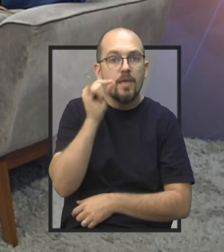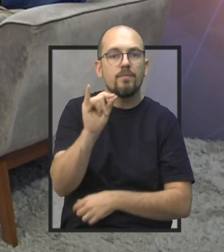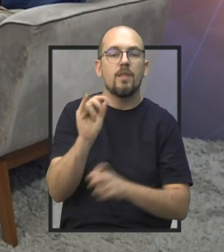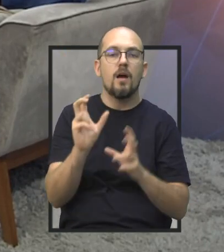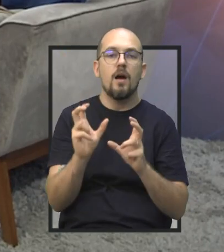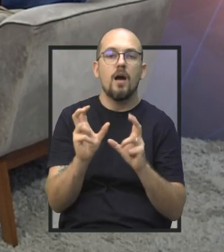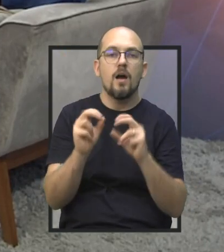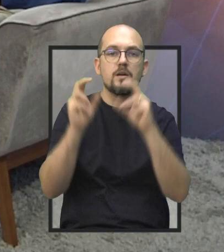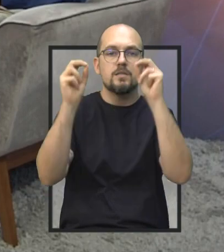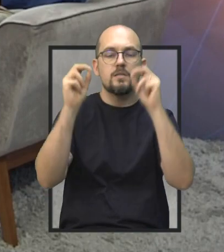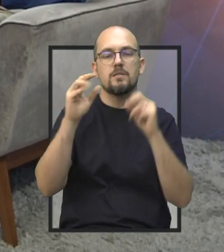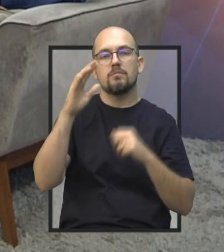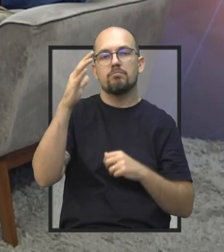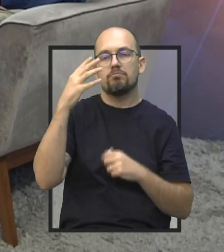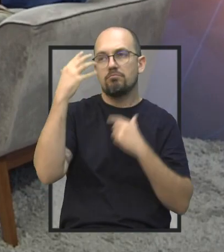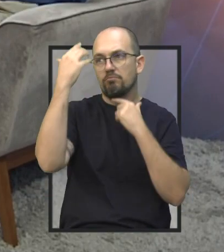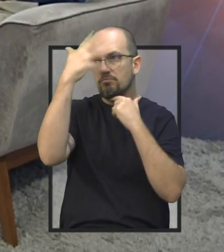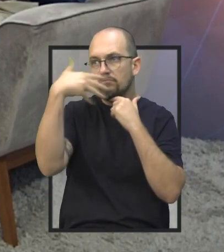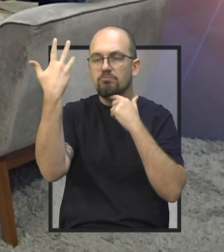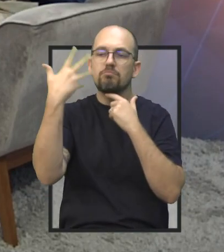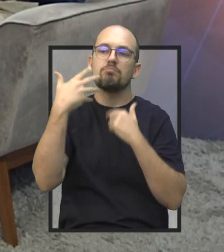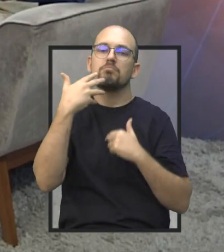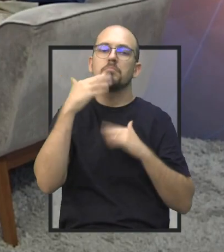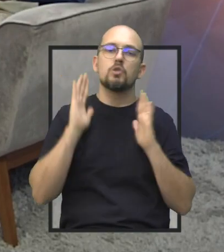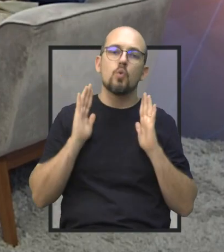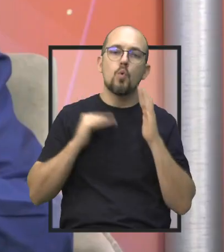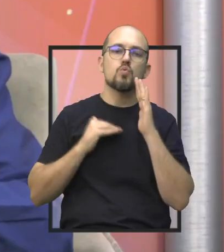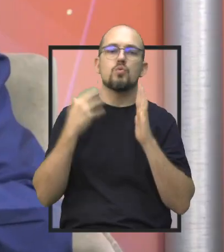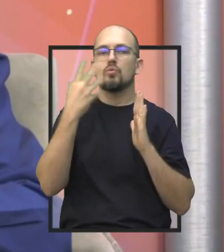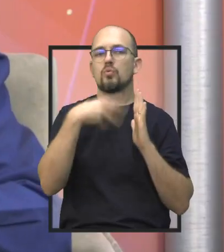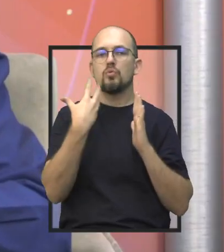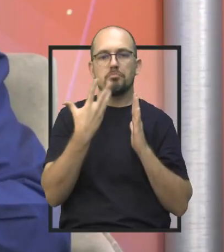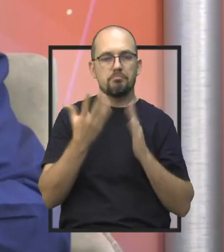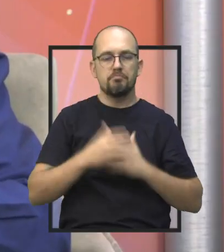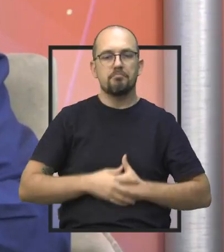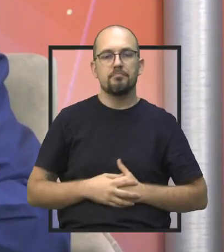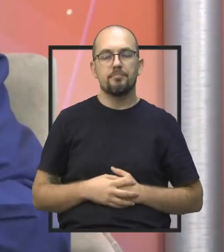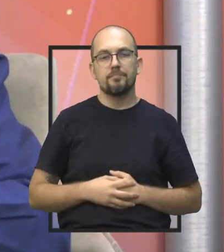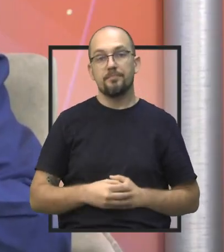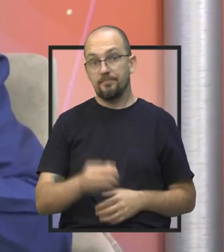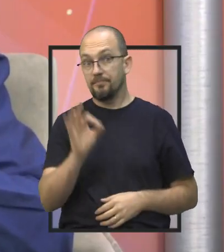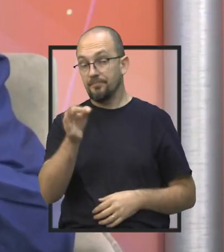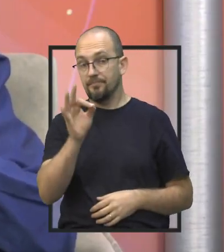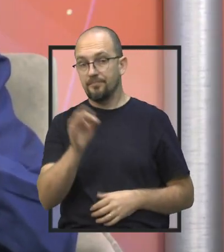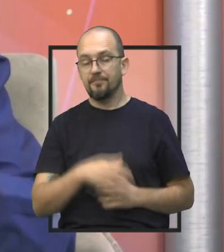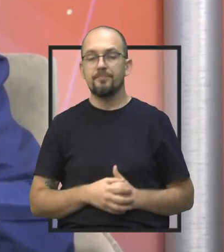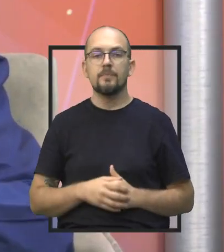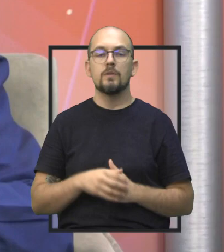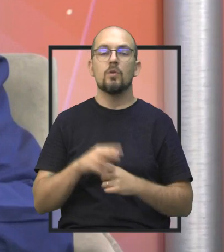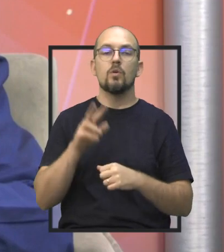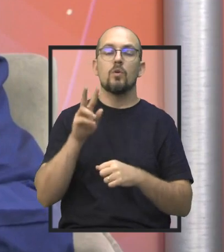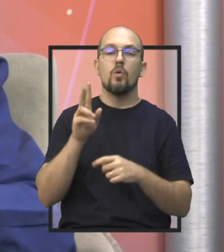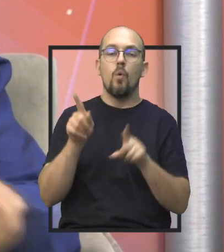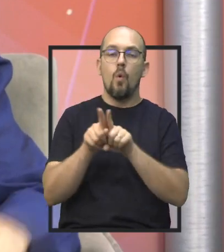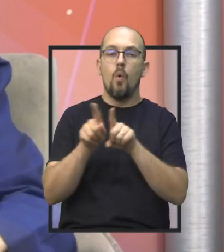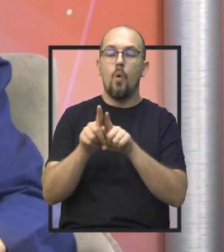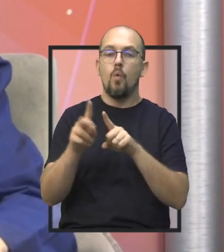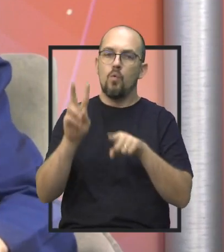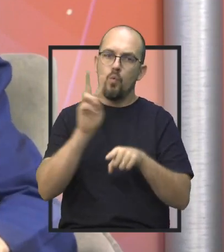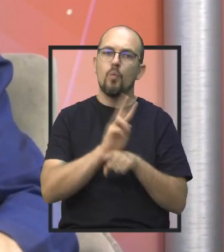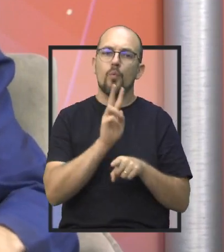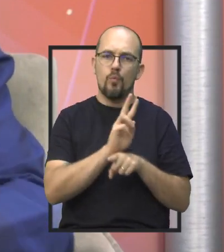câncer na região da cabeça e do pescoço. Exatamente. Não só o cuidado nas atividades sexuais